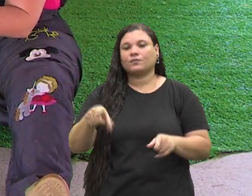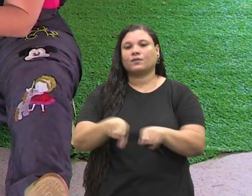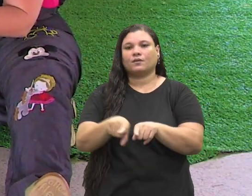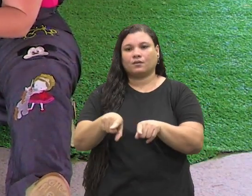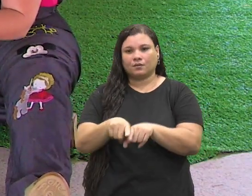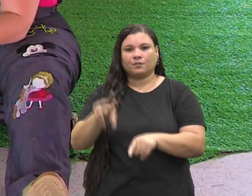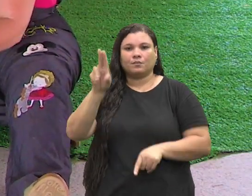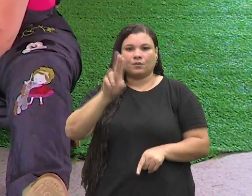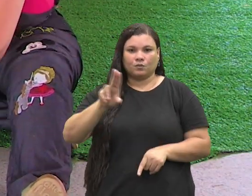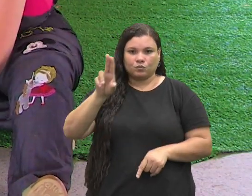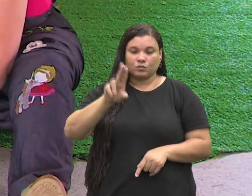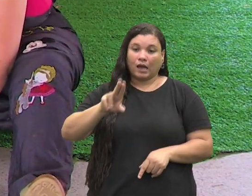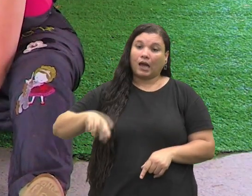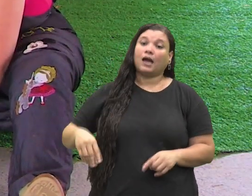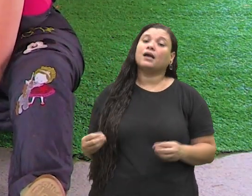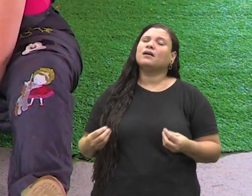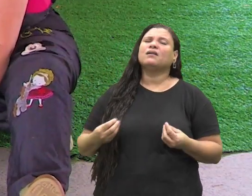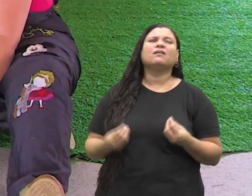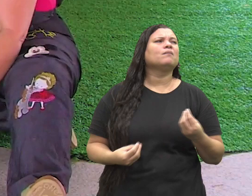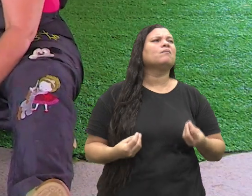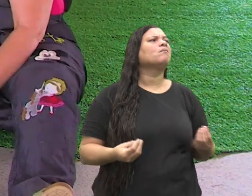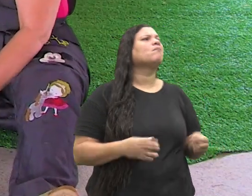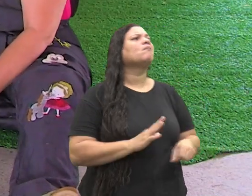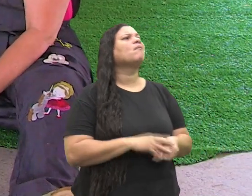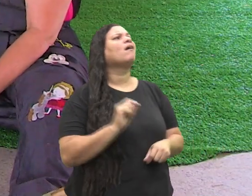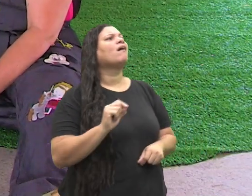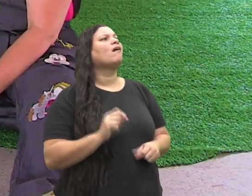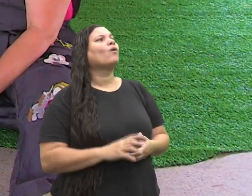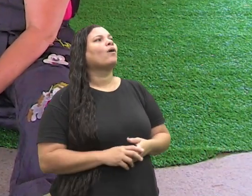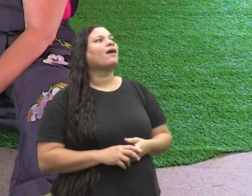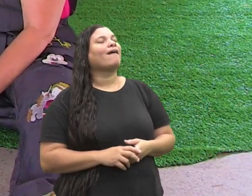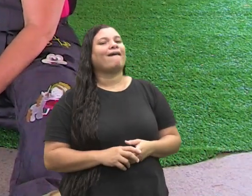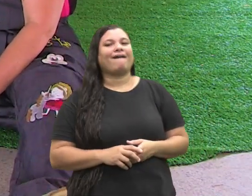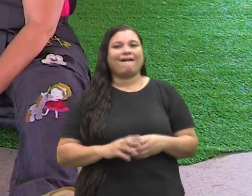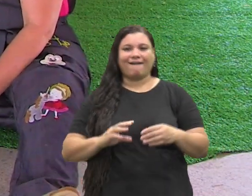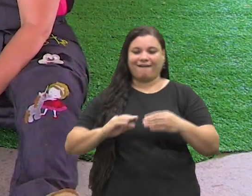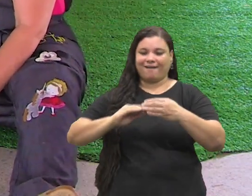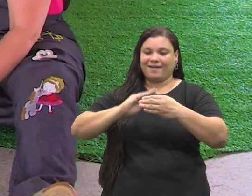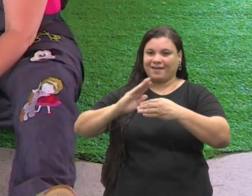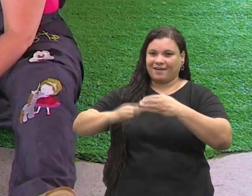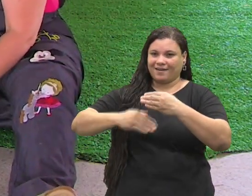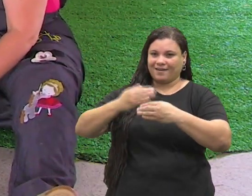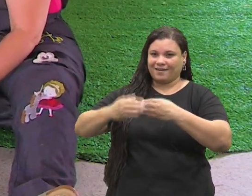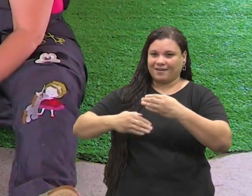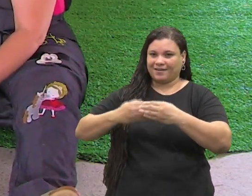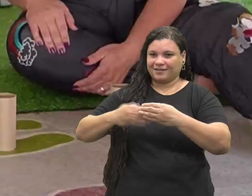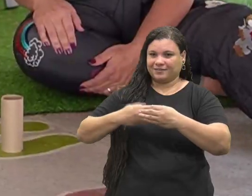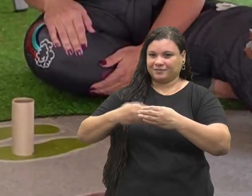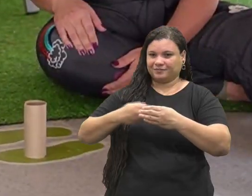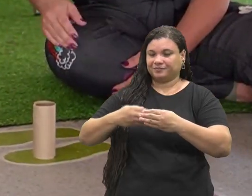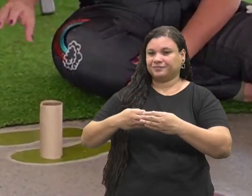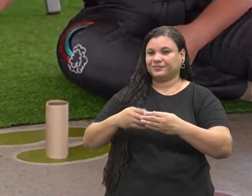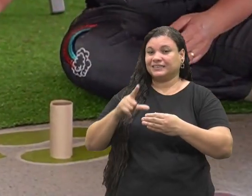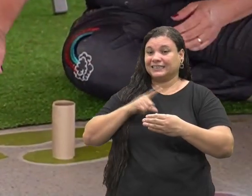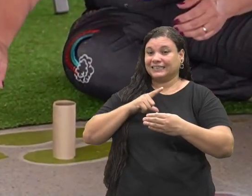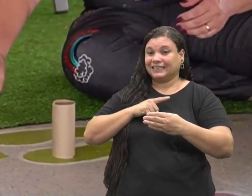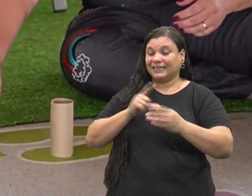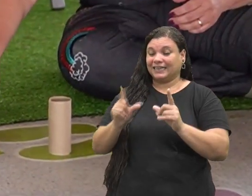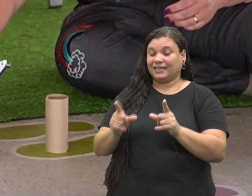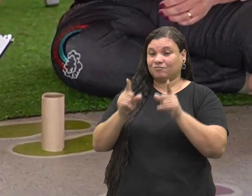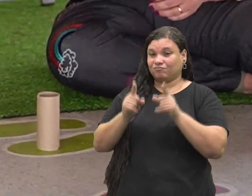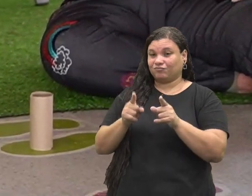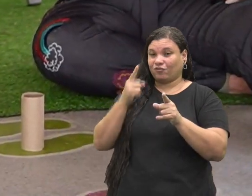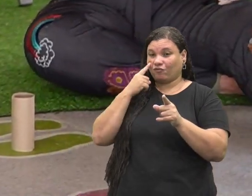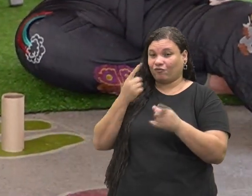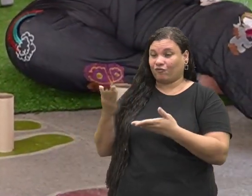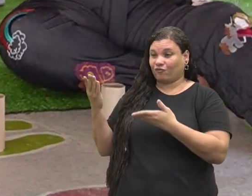se fossem os jogadores, os bonequinhos. Ah, os bonecos. Um para mim e outro para você. Tá bom? E aqui? Toma, Solange, você vai